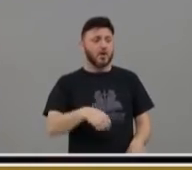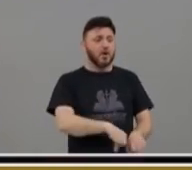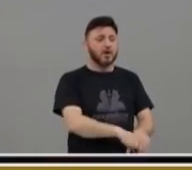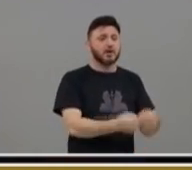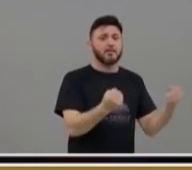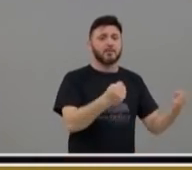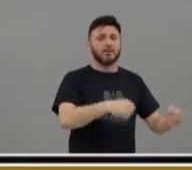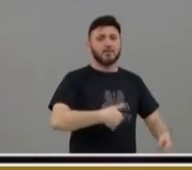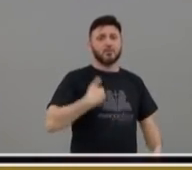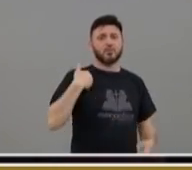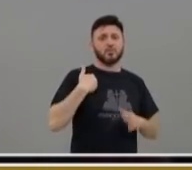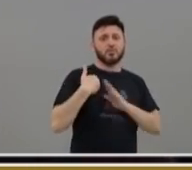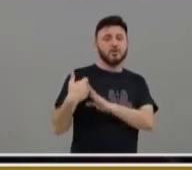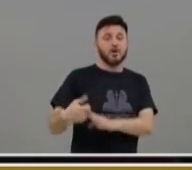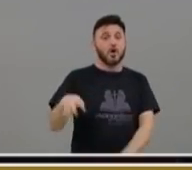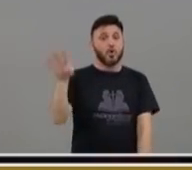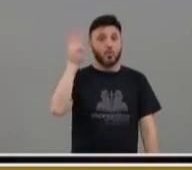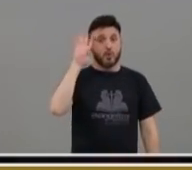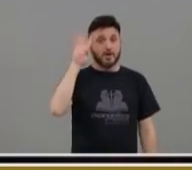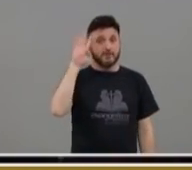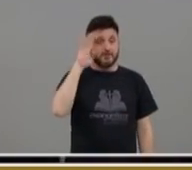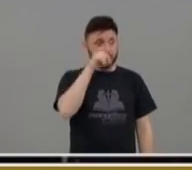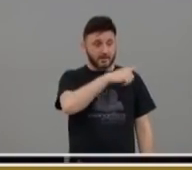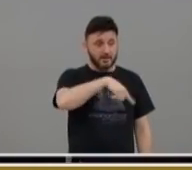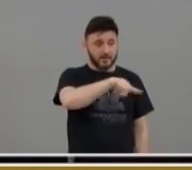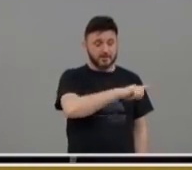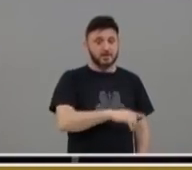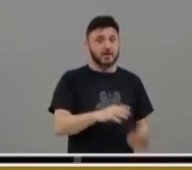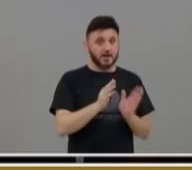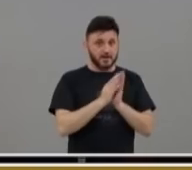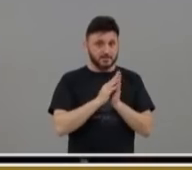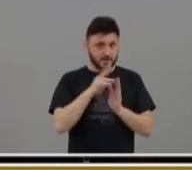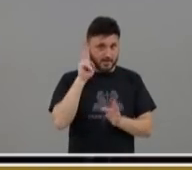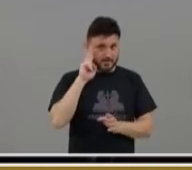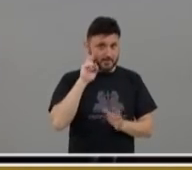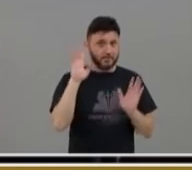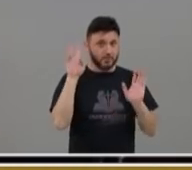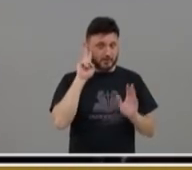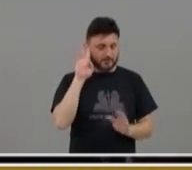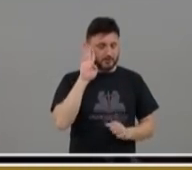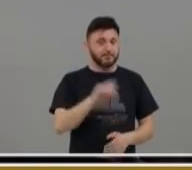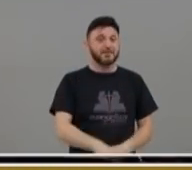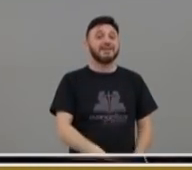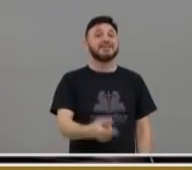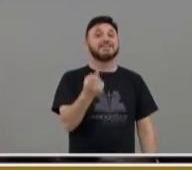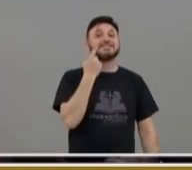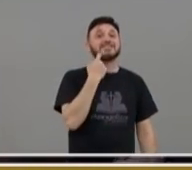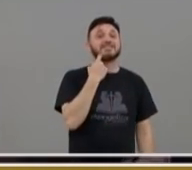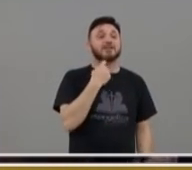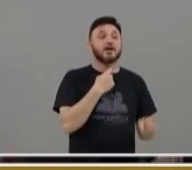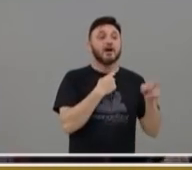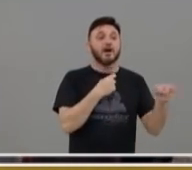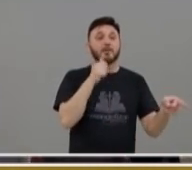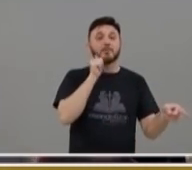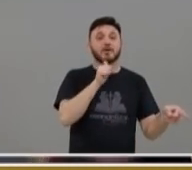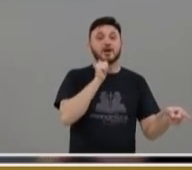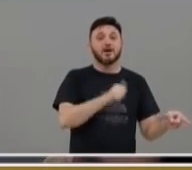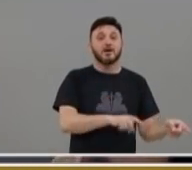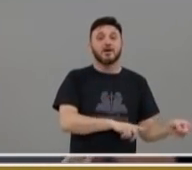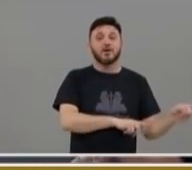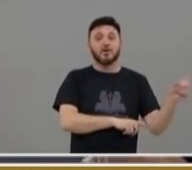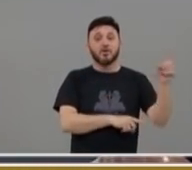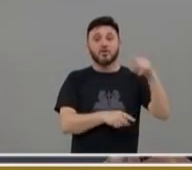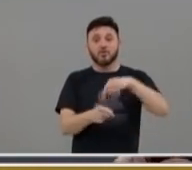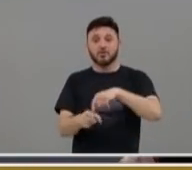quarta-feira, quando eu disse para eles, e quando a gente rezou juntos. Na sexta-feira, a mulher saiu da UTI e voltou